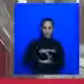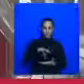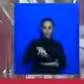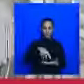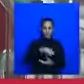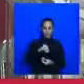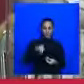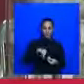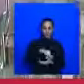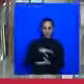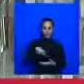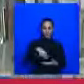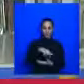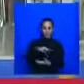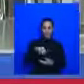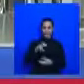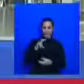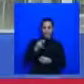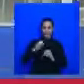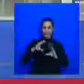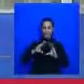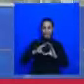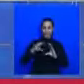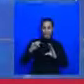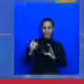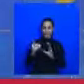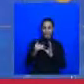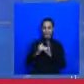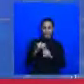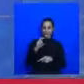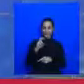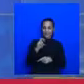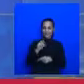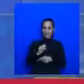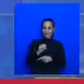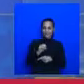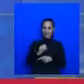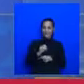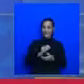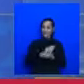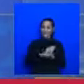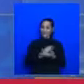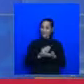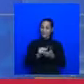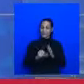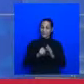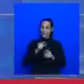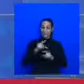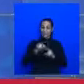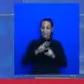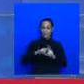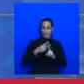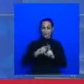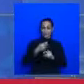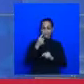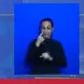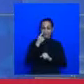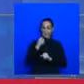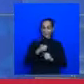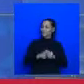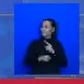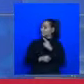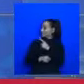Globo carregado, embaralhando. 50 bolas numeradas de 0 a 50. Está começando. Primeiro sorteio da dupla Sena. Primeiro